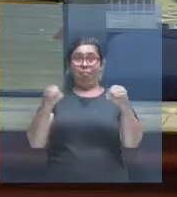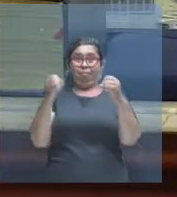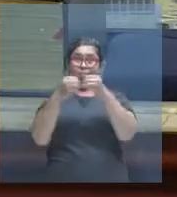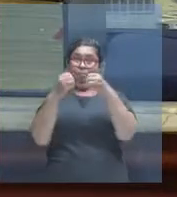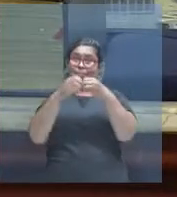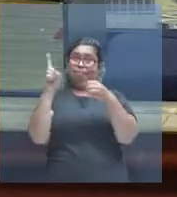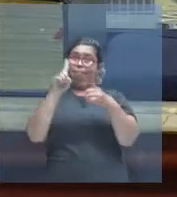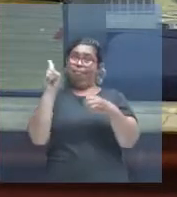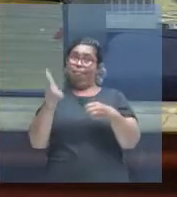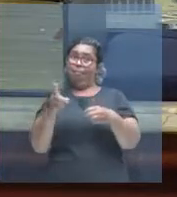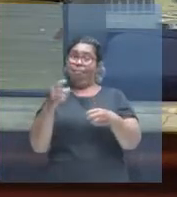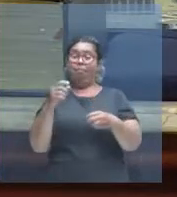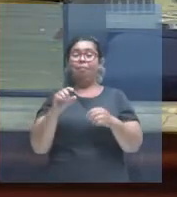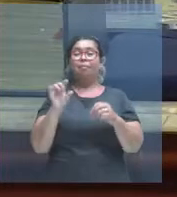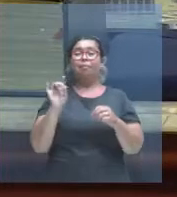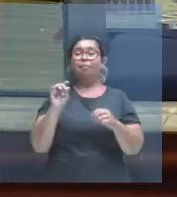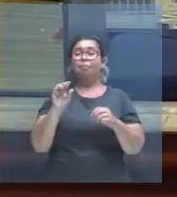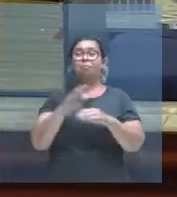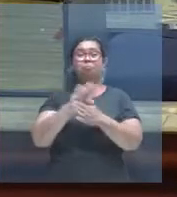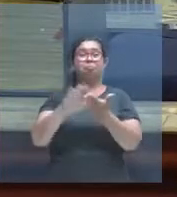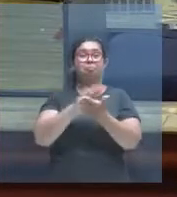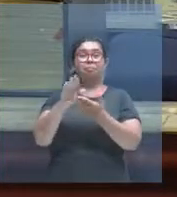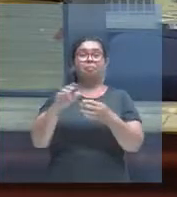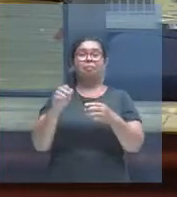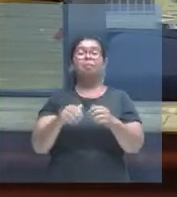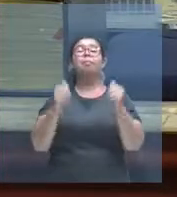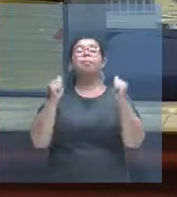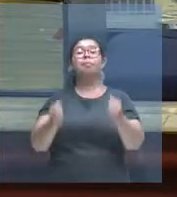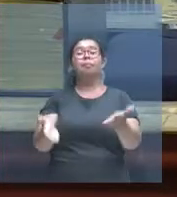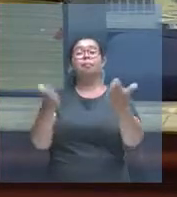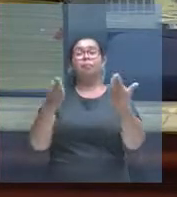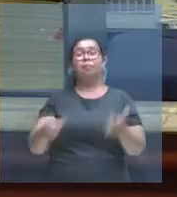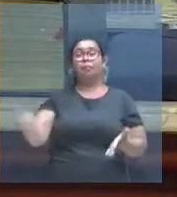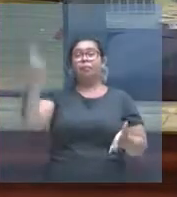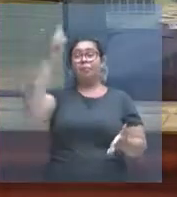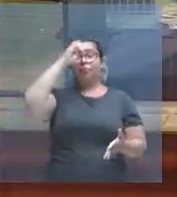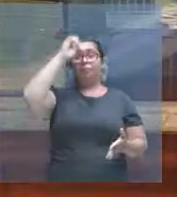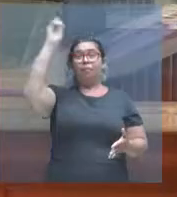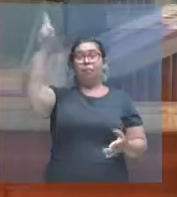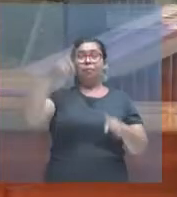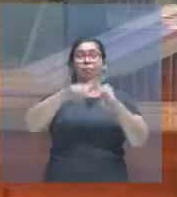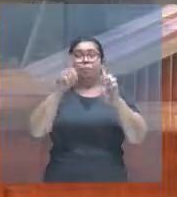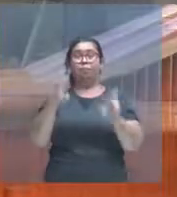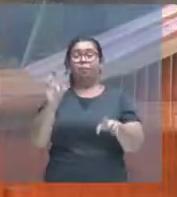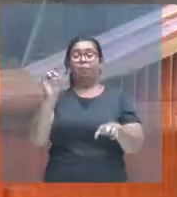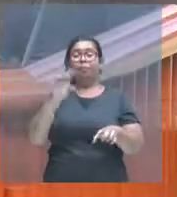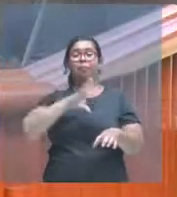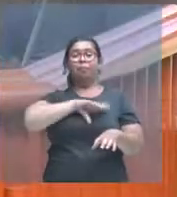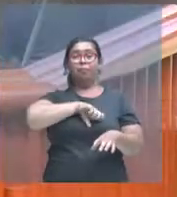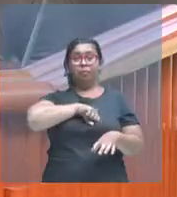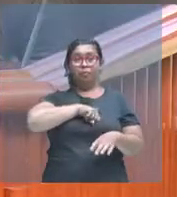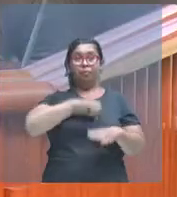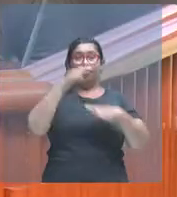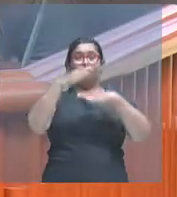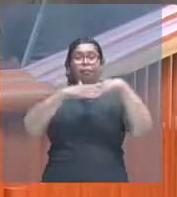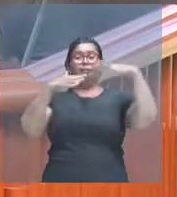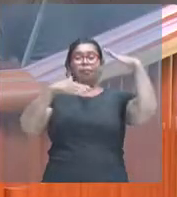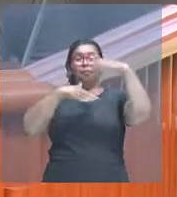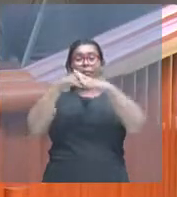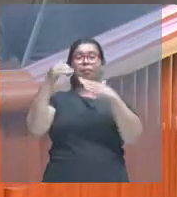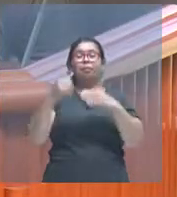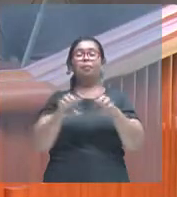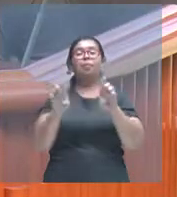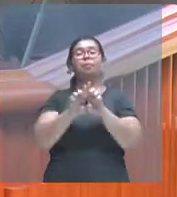divino, mas é com muita persistência, humildade e amor ao próximo que se constrói uma vida como a de